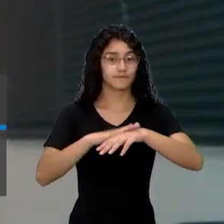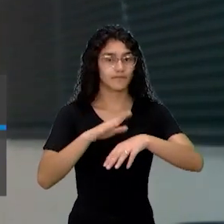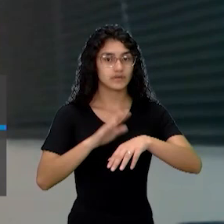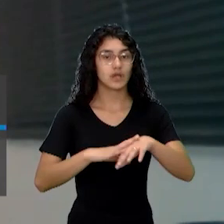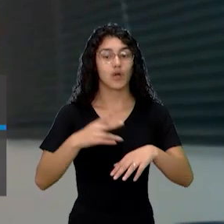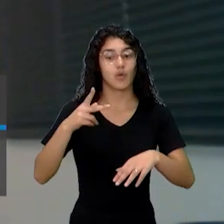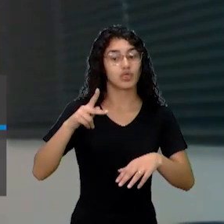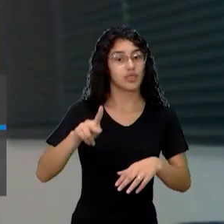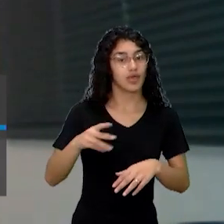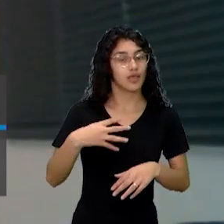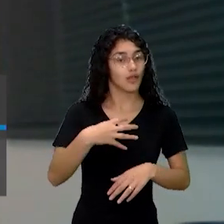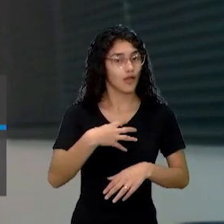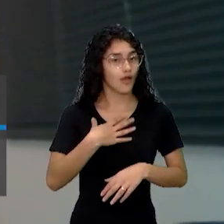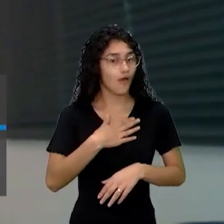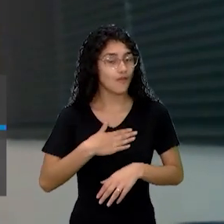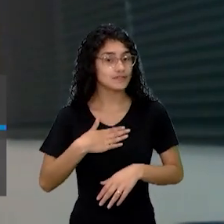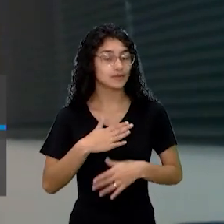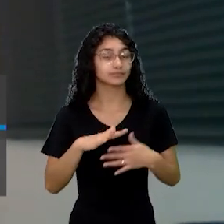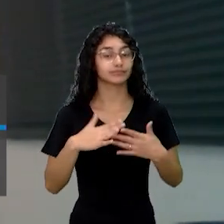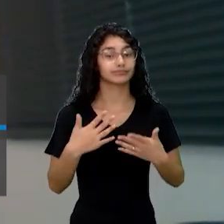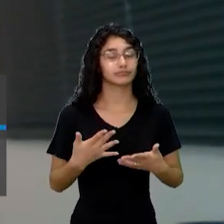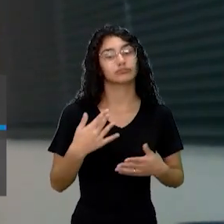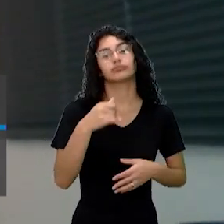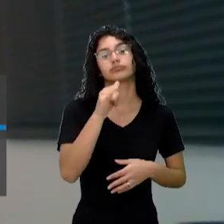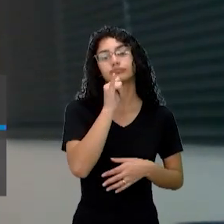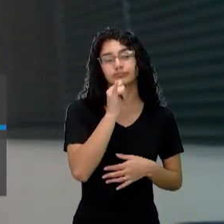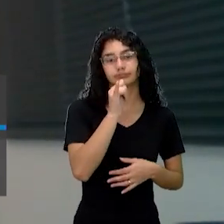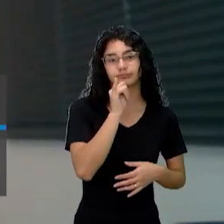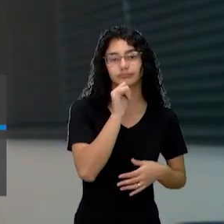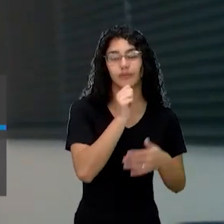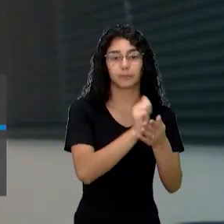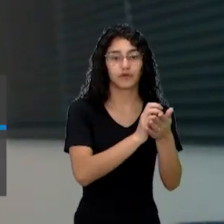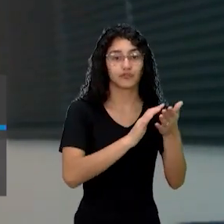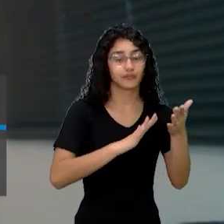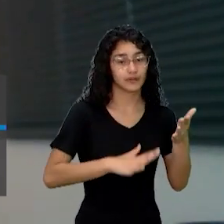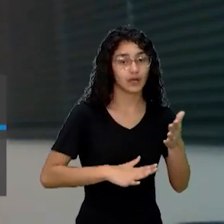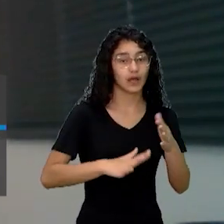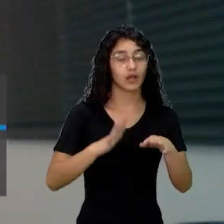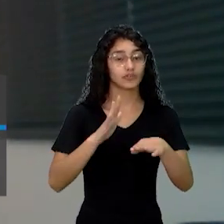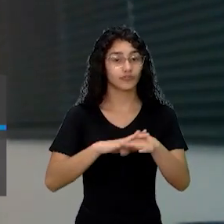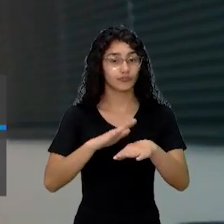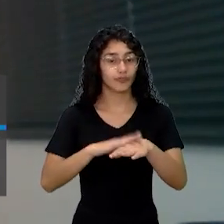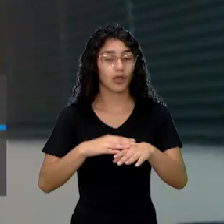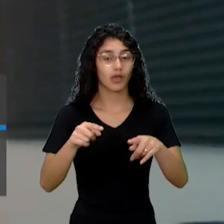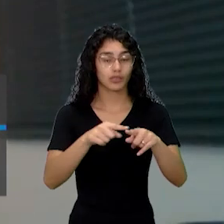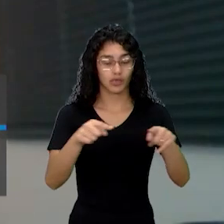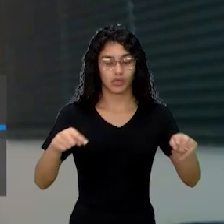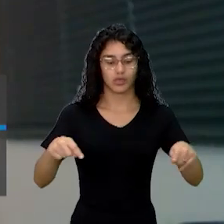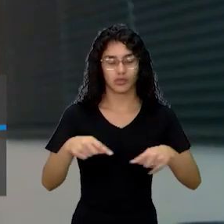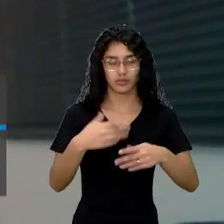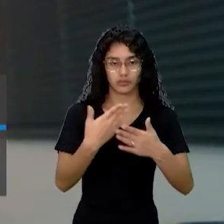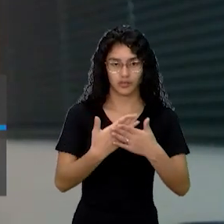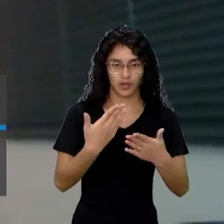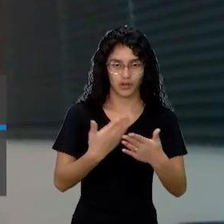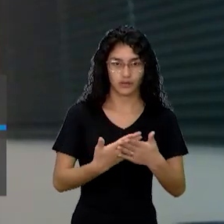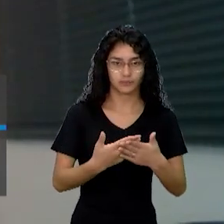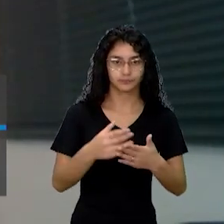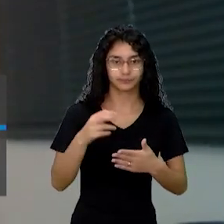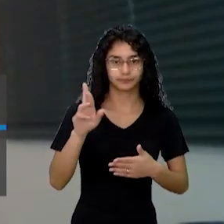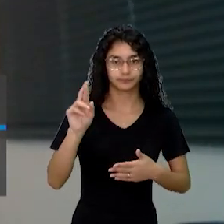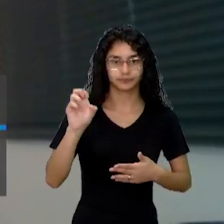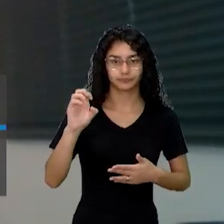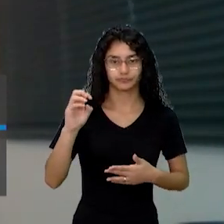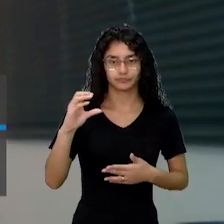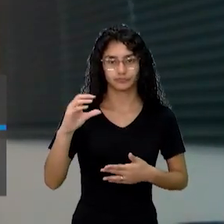né? Então, ao longo da minha fala, inclusive, eu trago um exemplo de uma atividade que foi realizada em sala de recursos para falar um pouquinho sobre isso. A